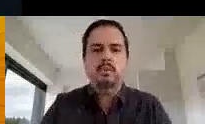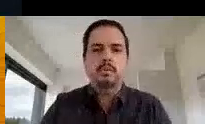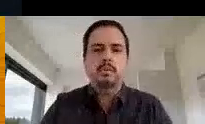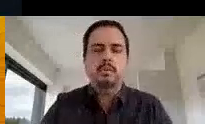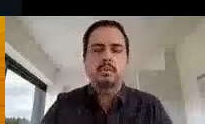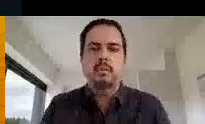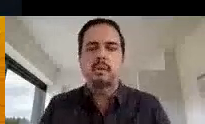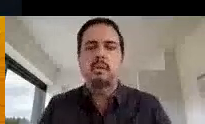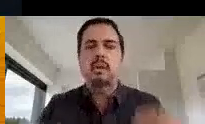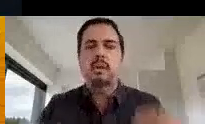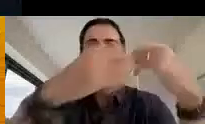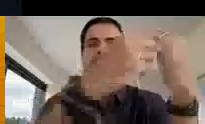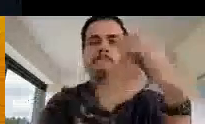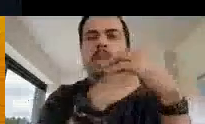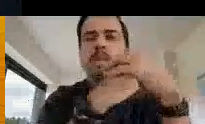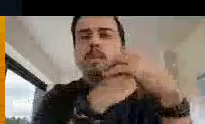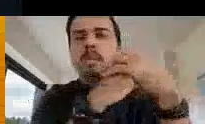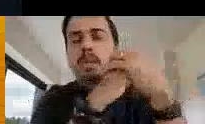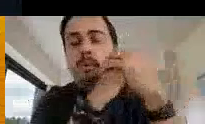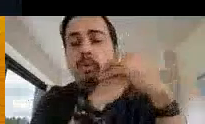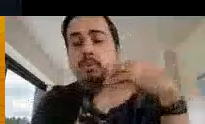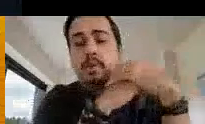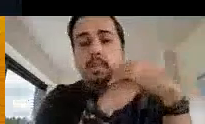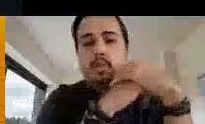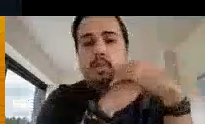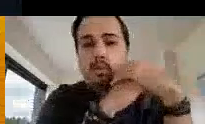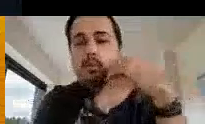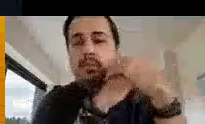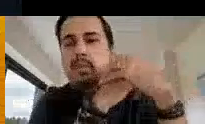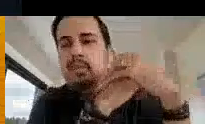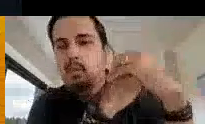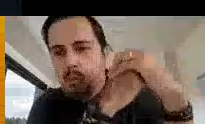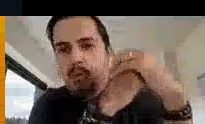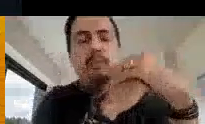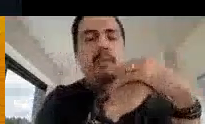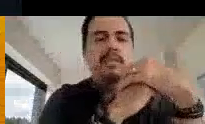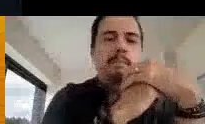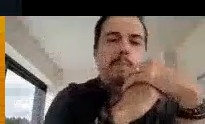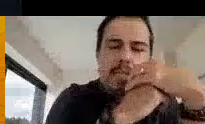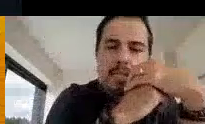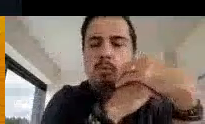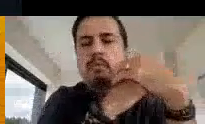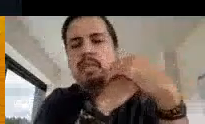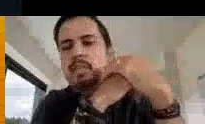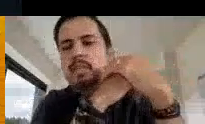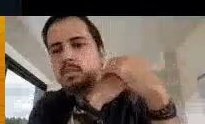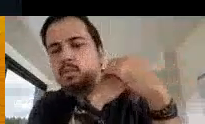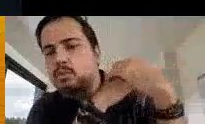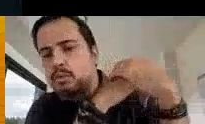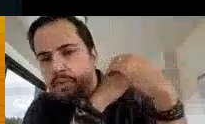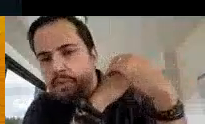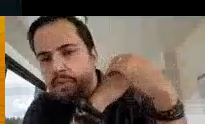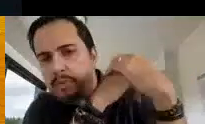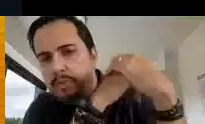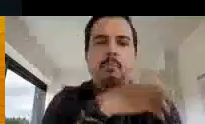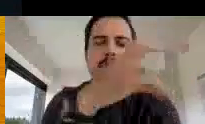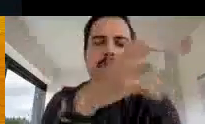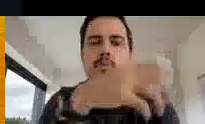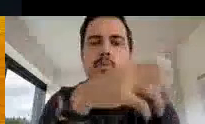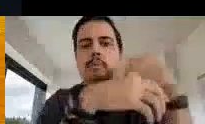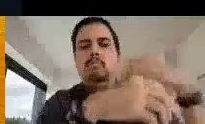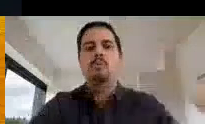tá, pessoal? Não é uma coisa manual. Então você tem como oferecer desconto, como oferecer combo, como oferecer brinde, como oferecer desconto no